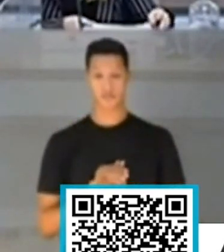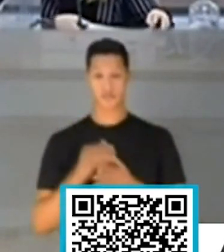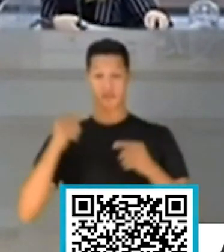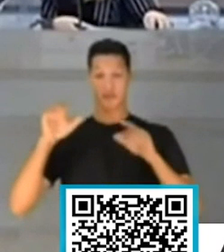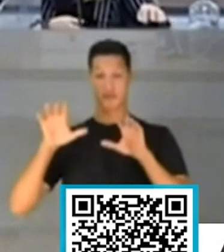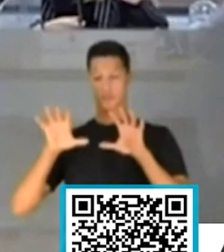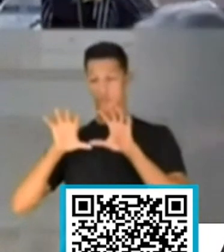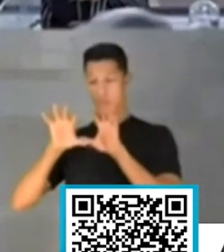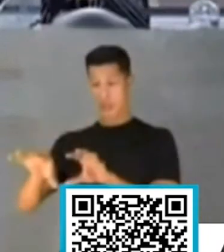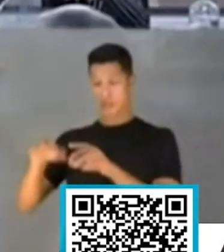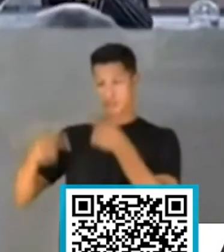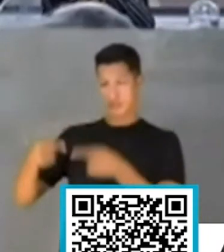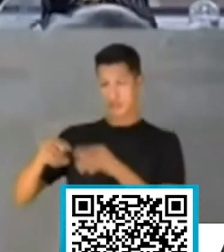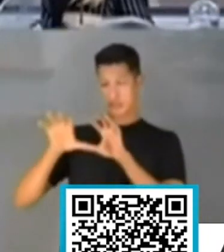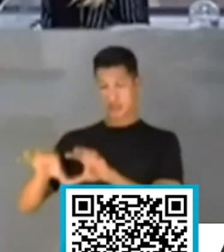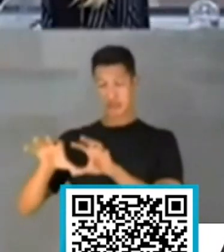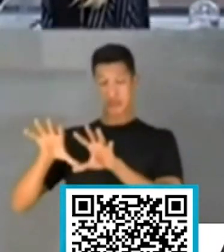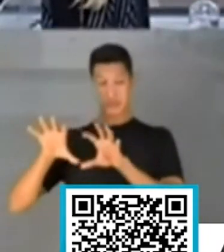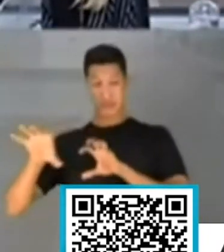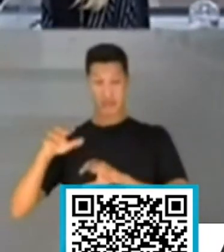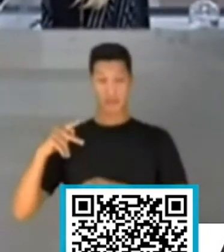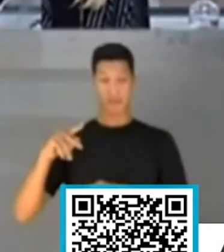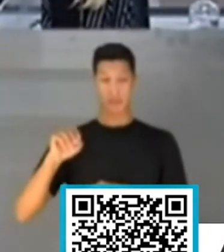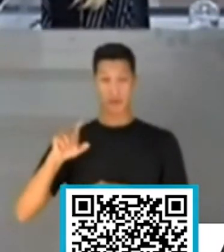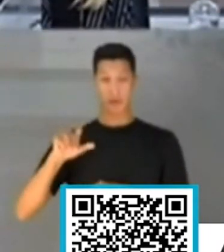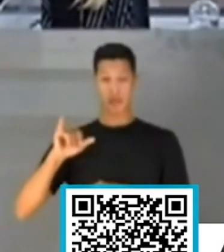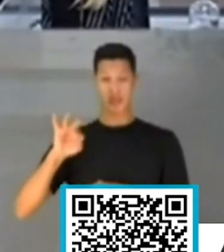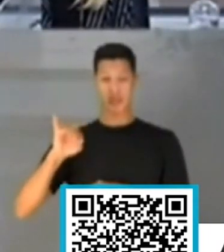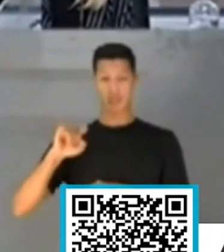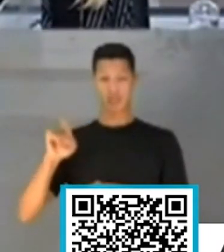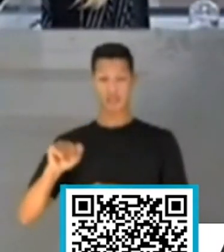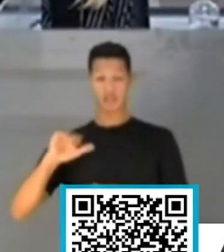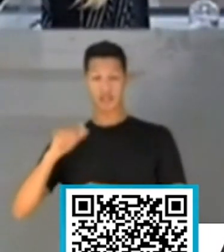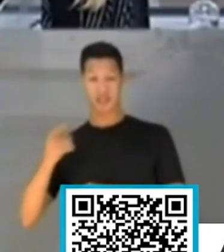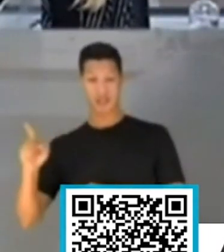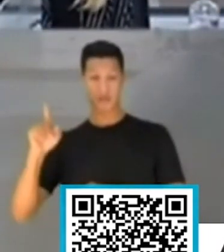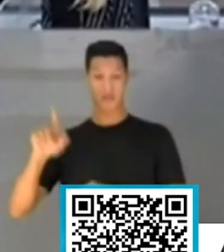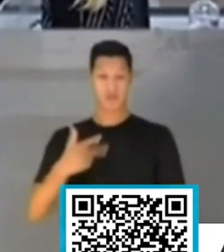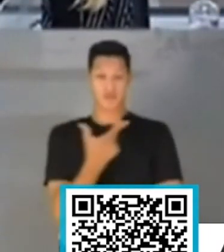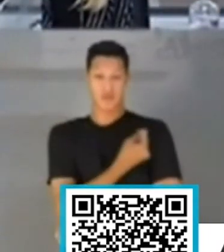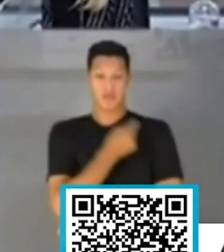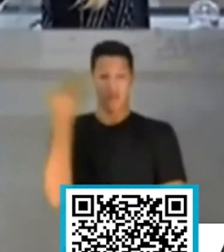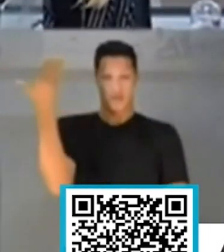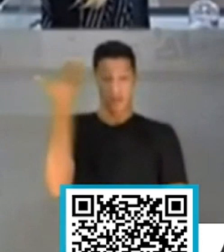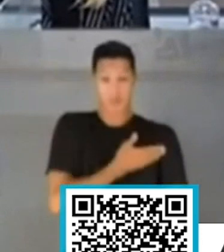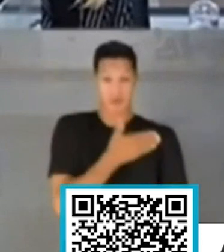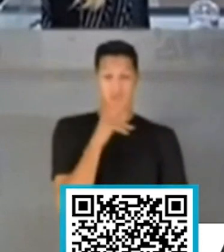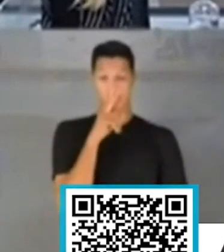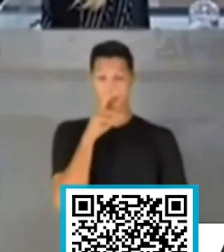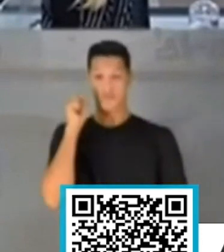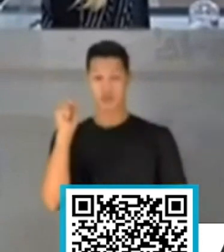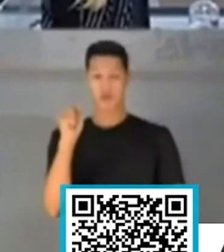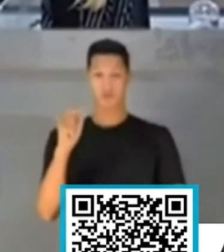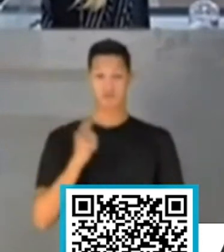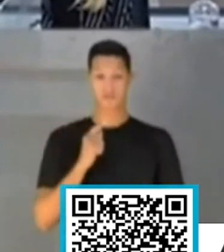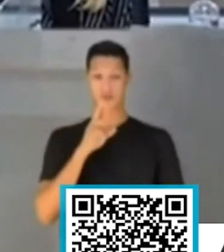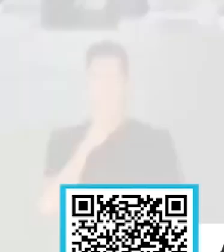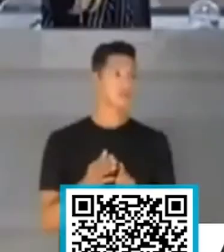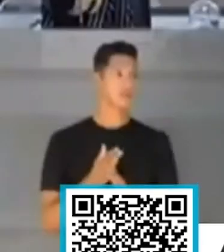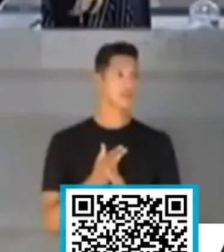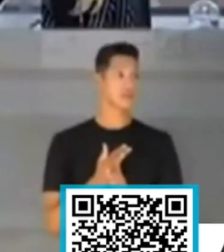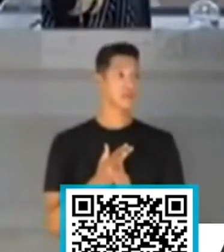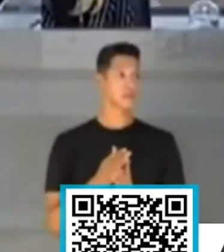politização que a senhora deixou o cabo colocar da politização da vacina está vacinação é uma evidência muito forte de que tem